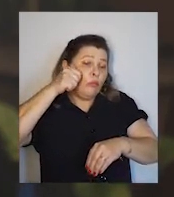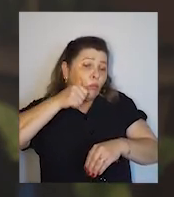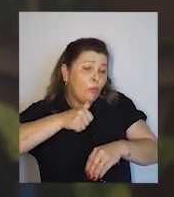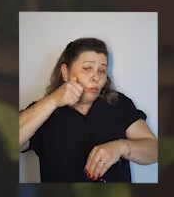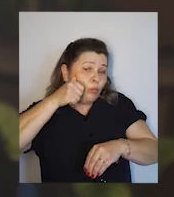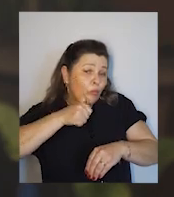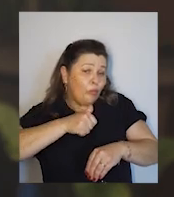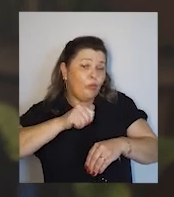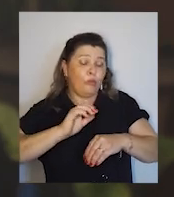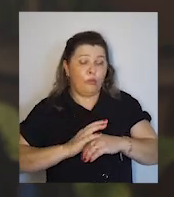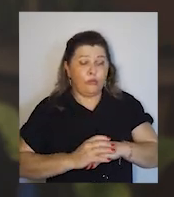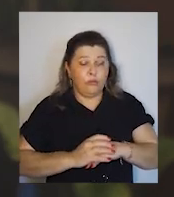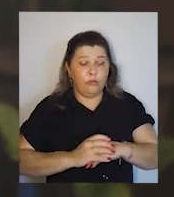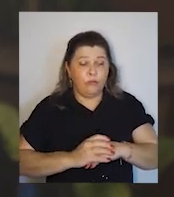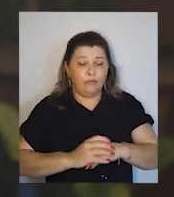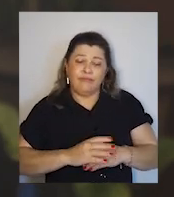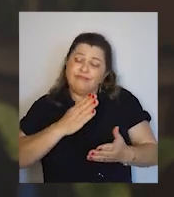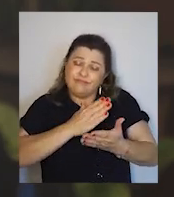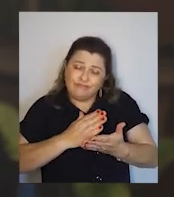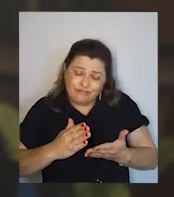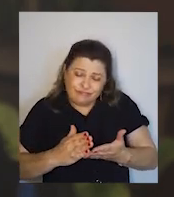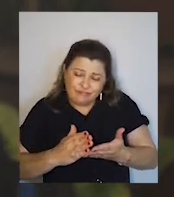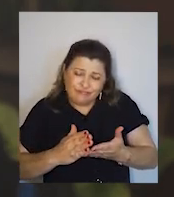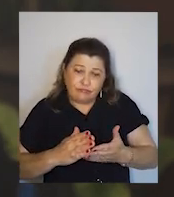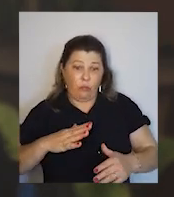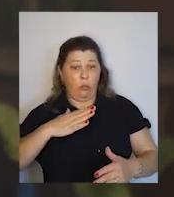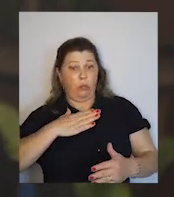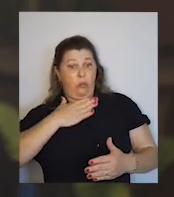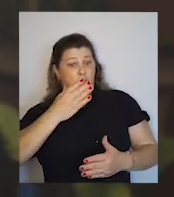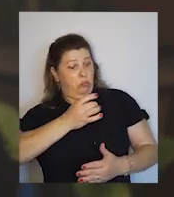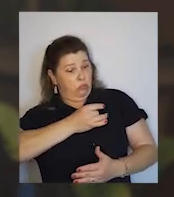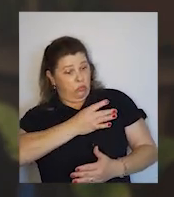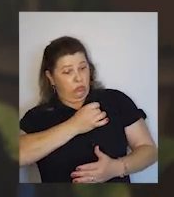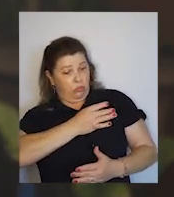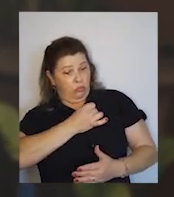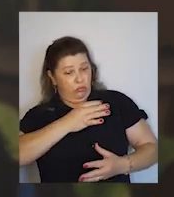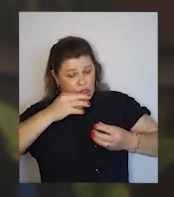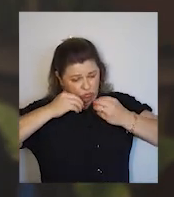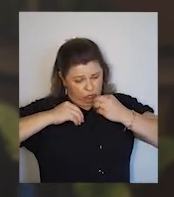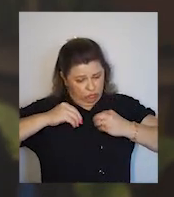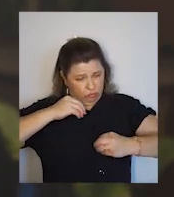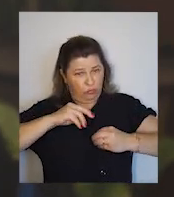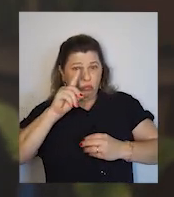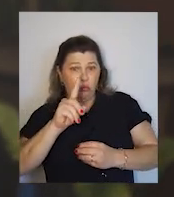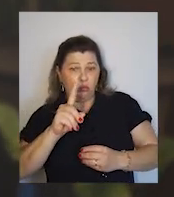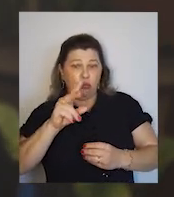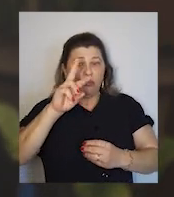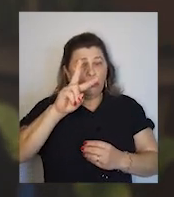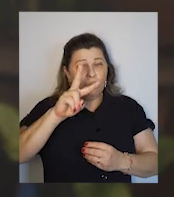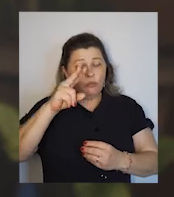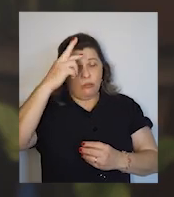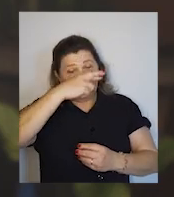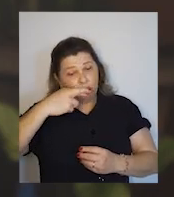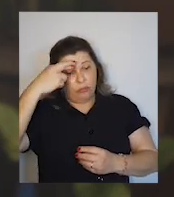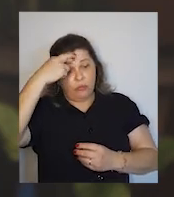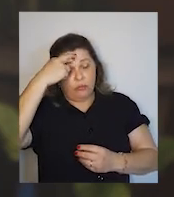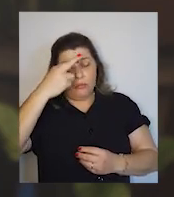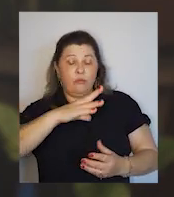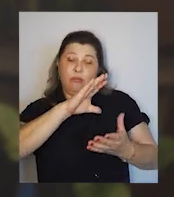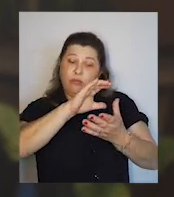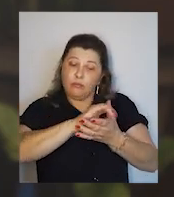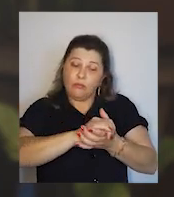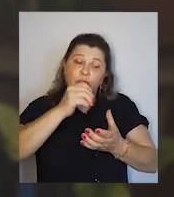minha. Então, eu comecei a ter crises de pânico, assim, que eu passava, às vezes, 1 hora, 2 horas. E o meu